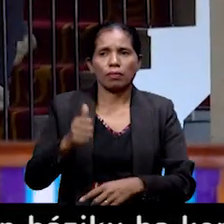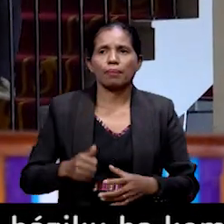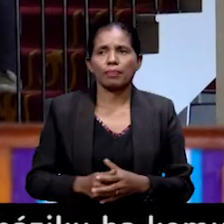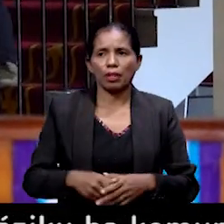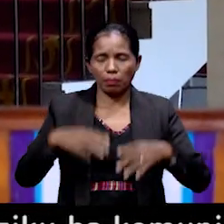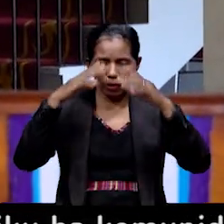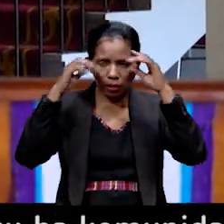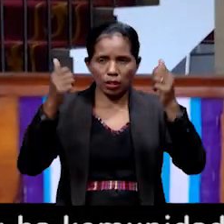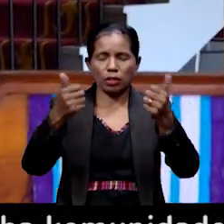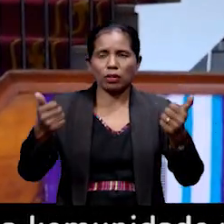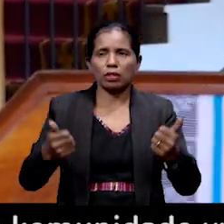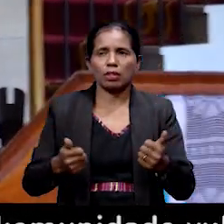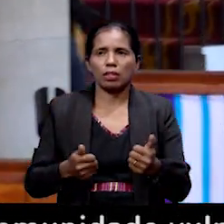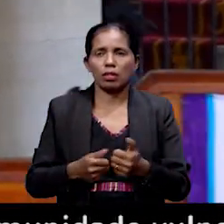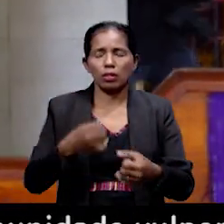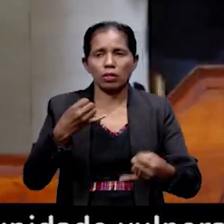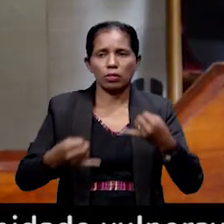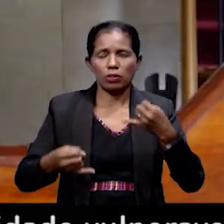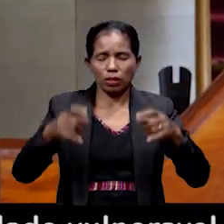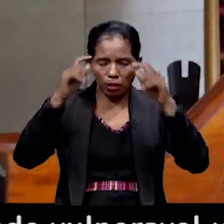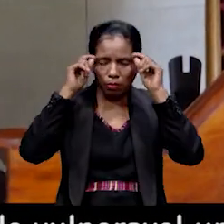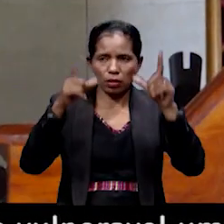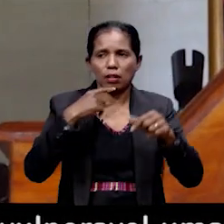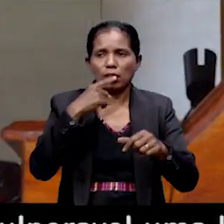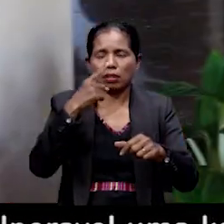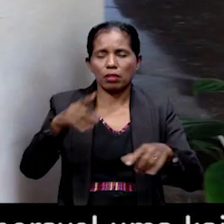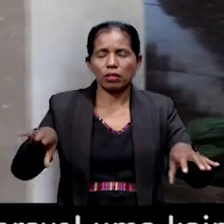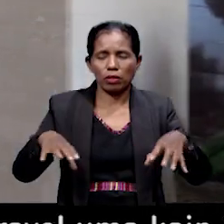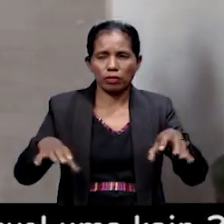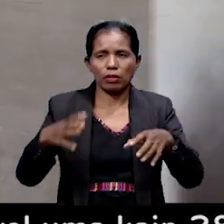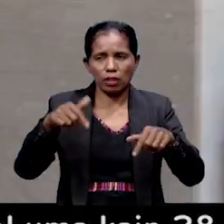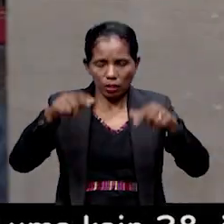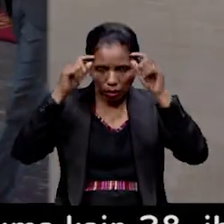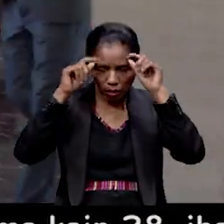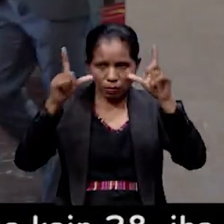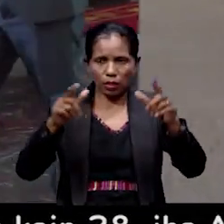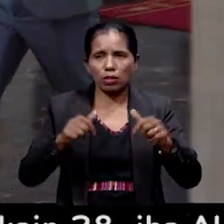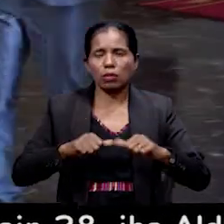Presidente da Associação Magistrados Judiciais Timor-Leste MOS reconhece sistema judiciário e Timor-Leste lau